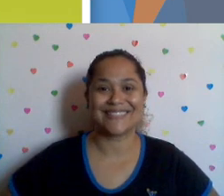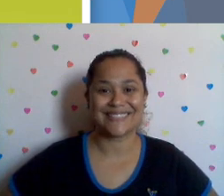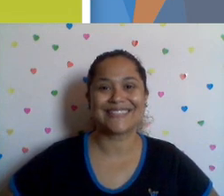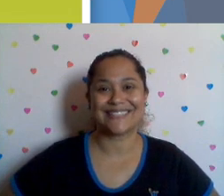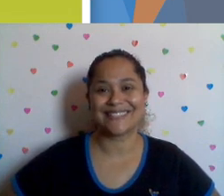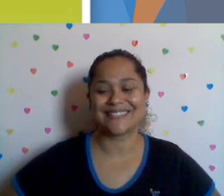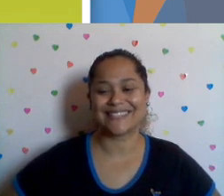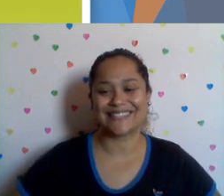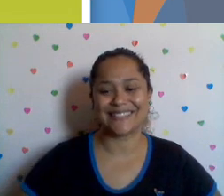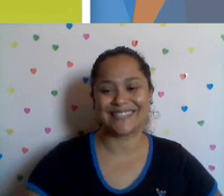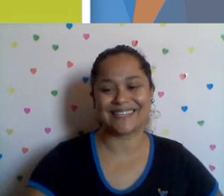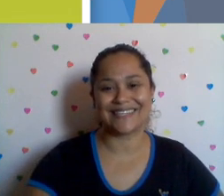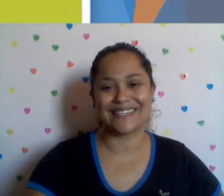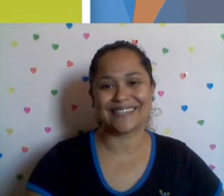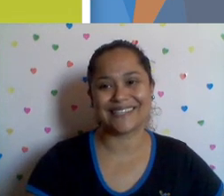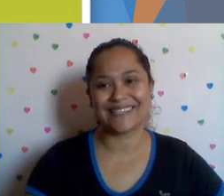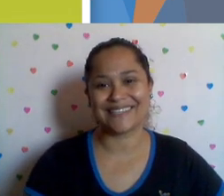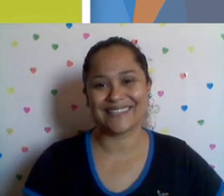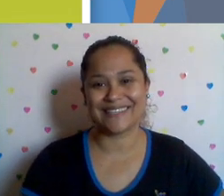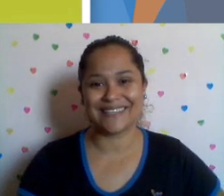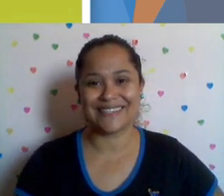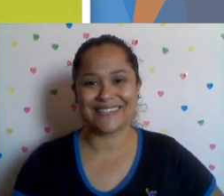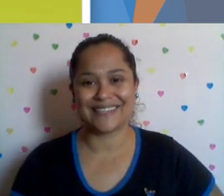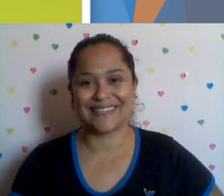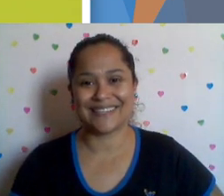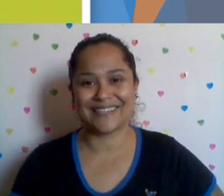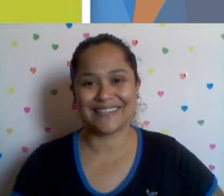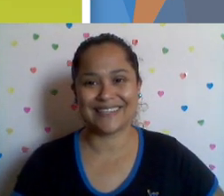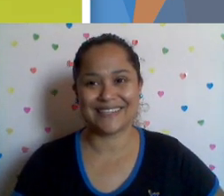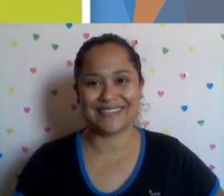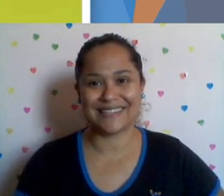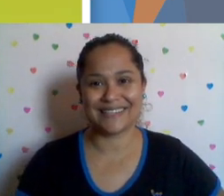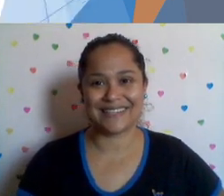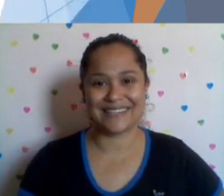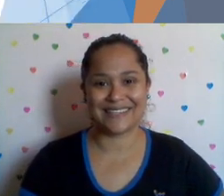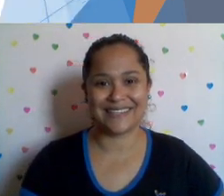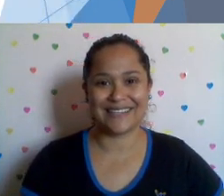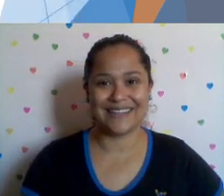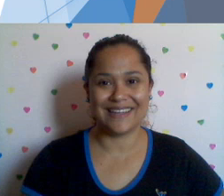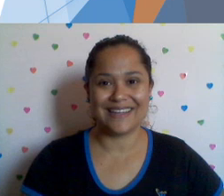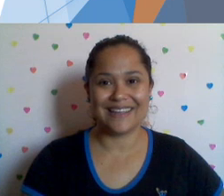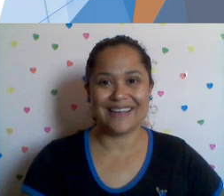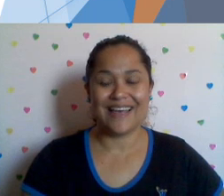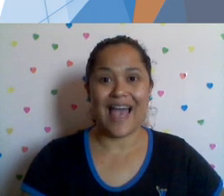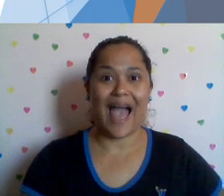Gostou da nossa música? Escreve aqui nos comentários qual o som desses animais.